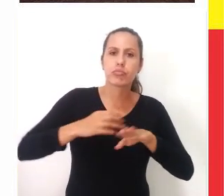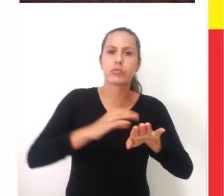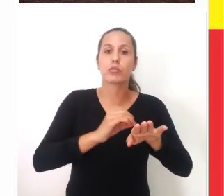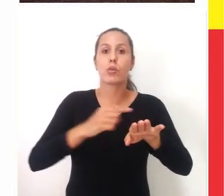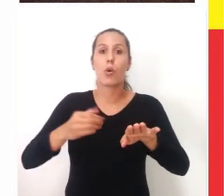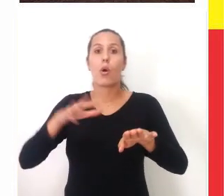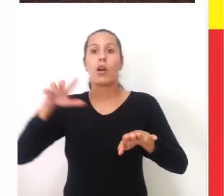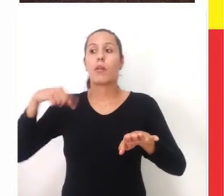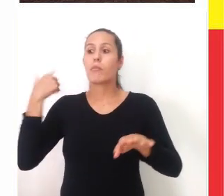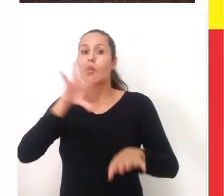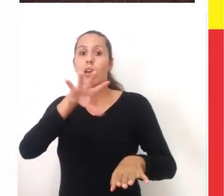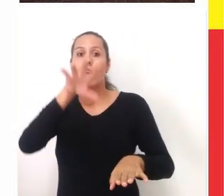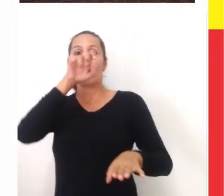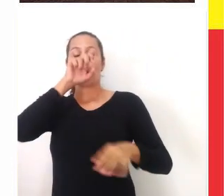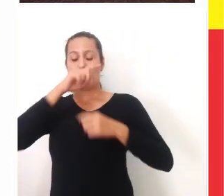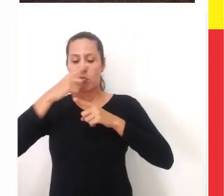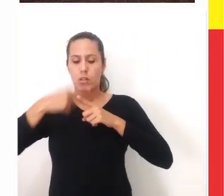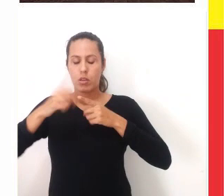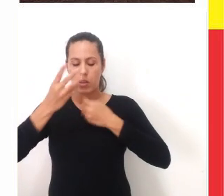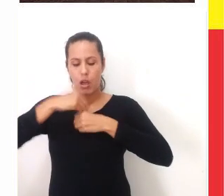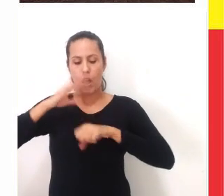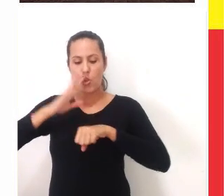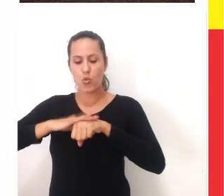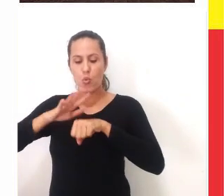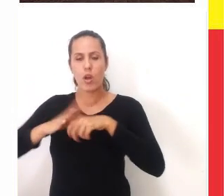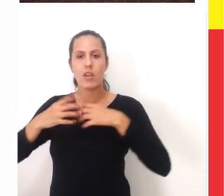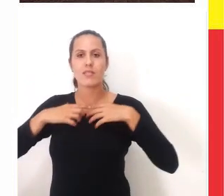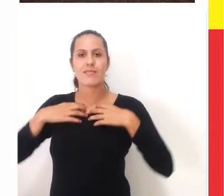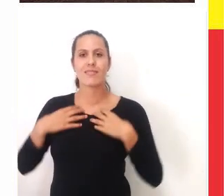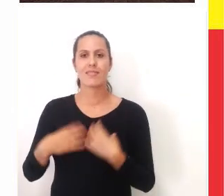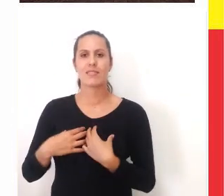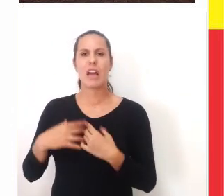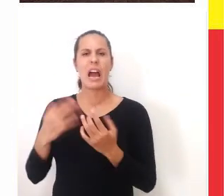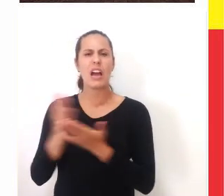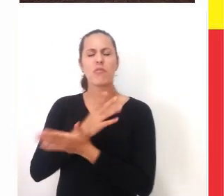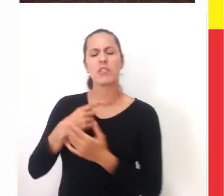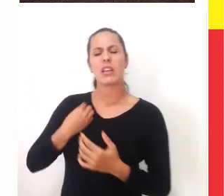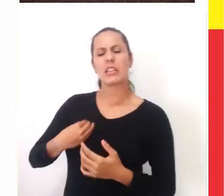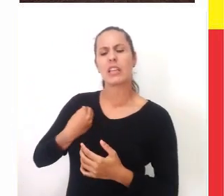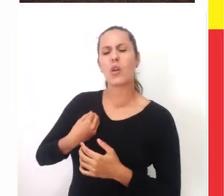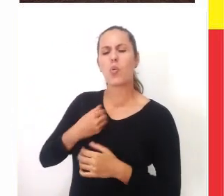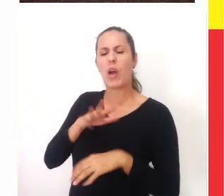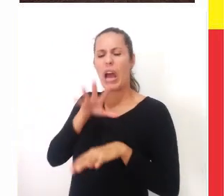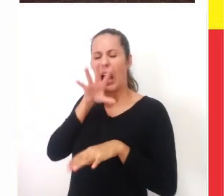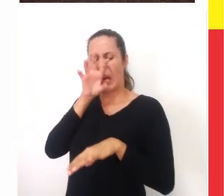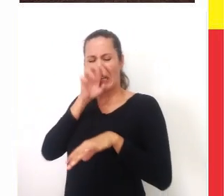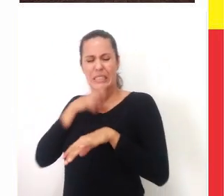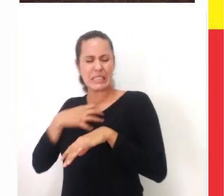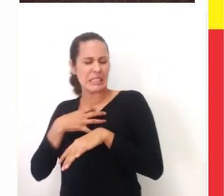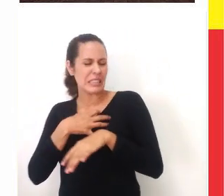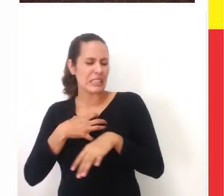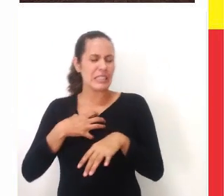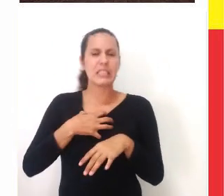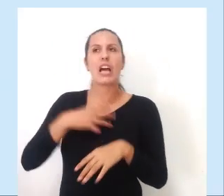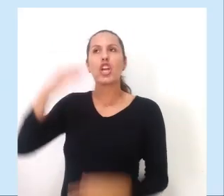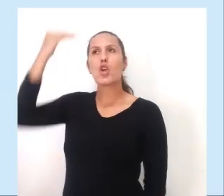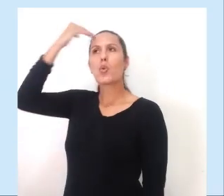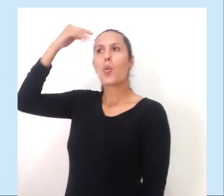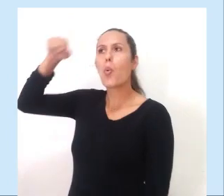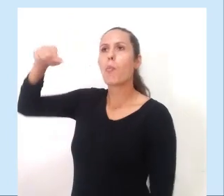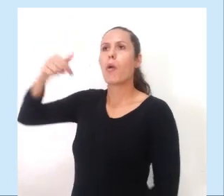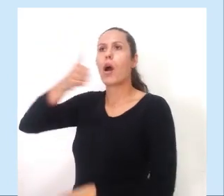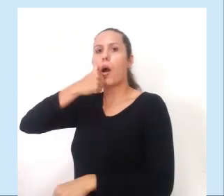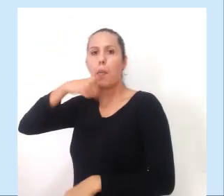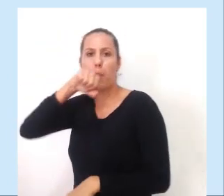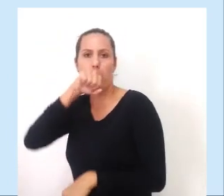indústrias, causando grandes problemas respiratórios. Às vezes, a gente tem uma rinite, uma alergia,